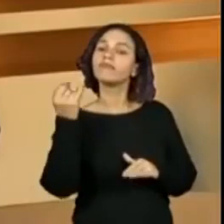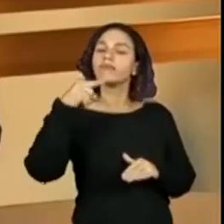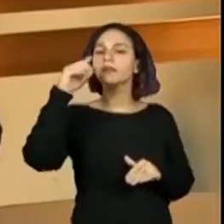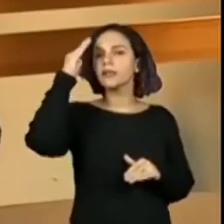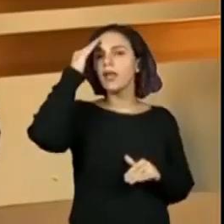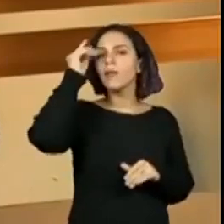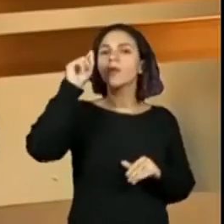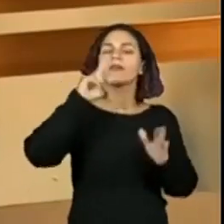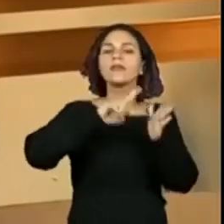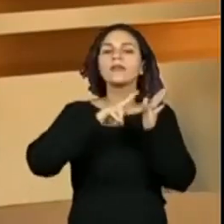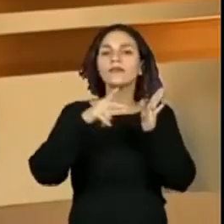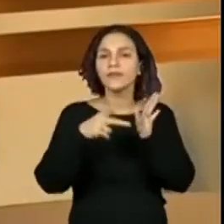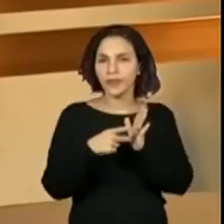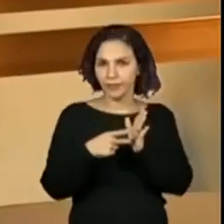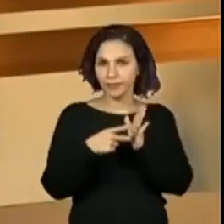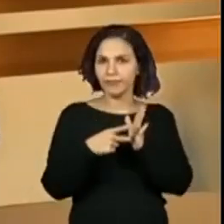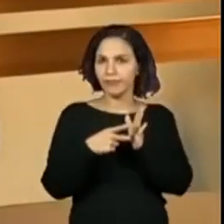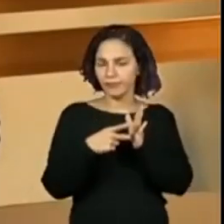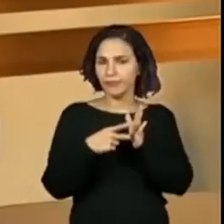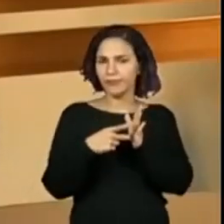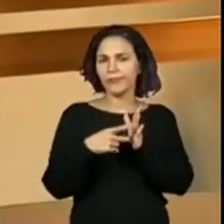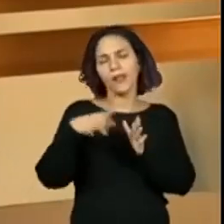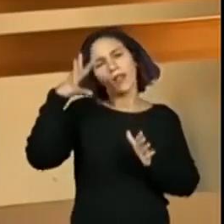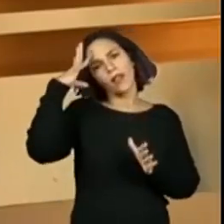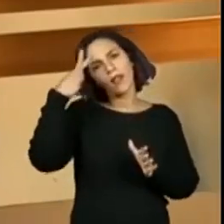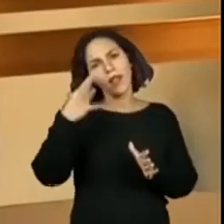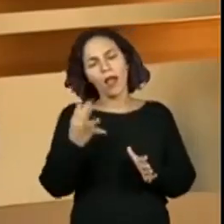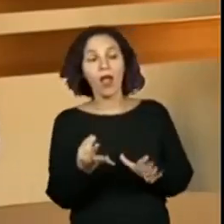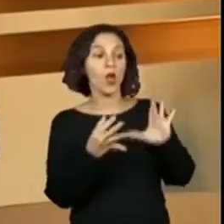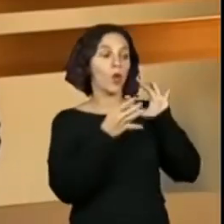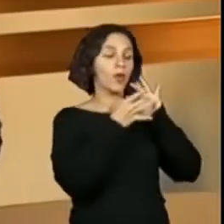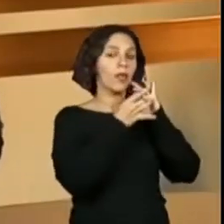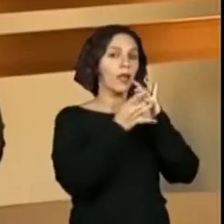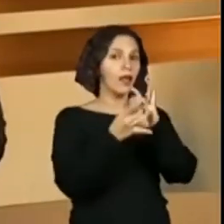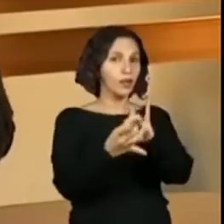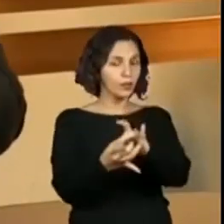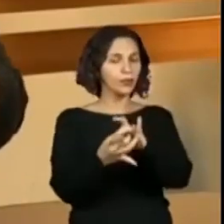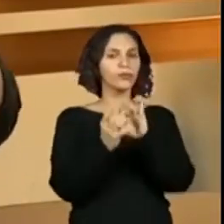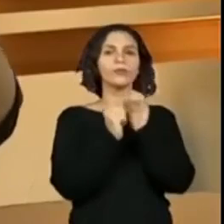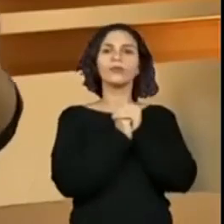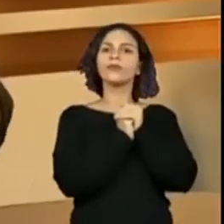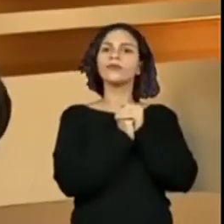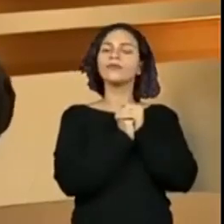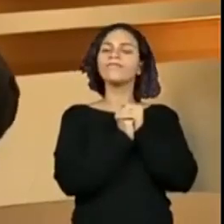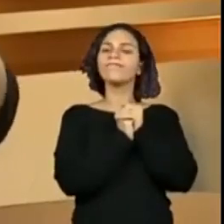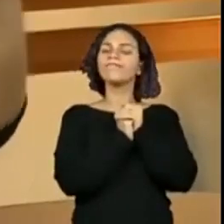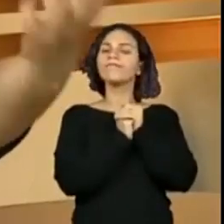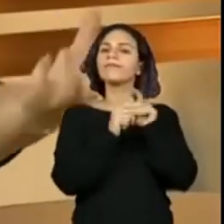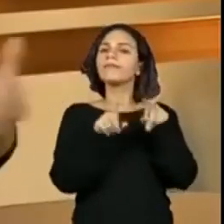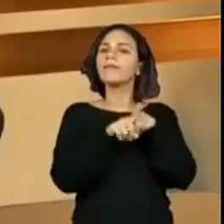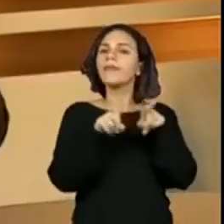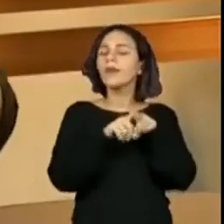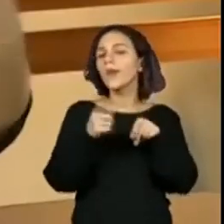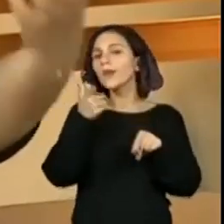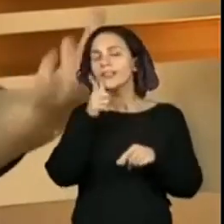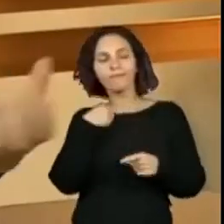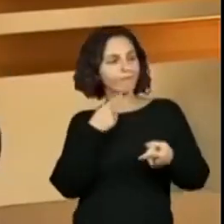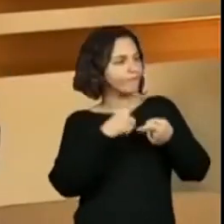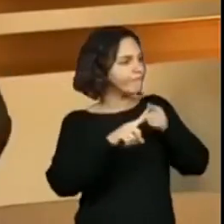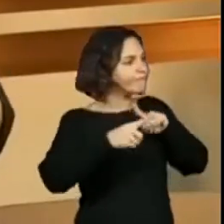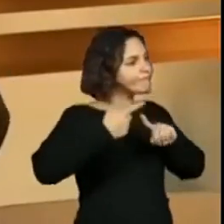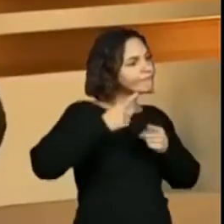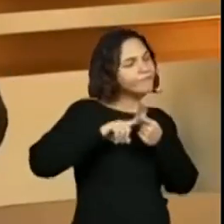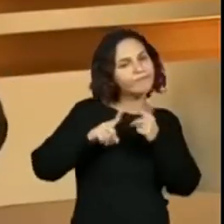saber o significado, para compreender melhor os contextos, para ser mais articulado em